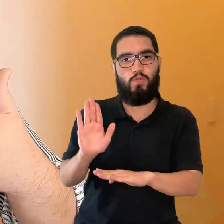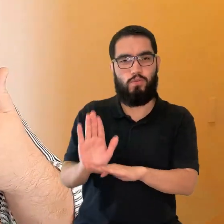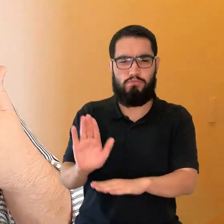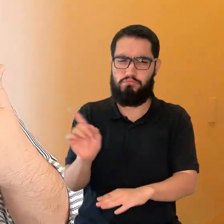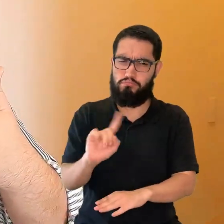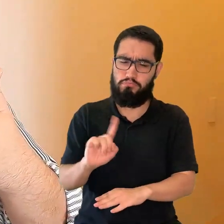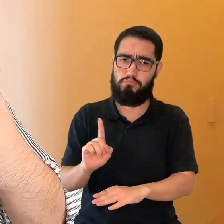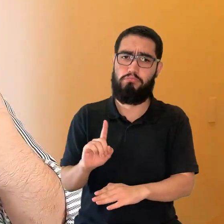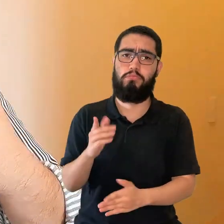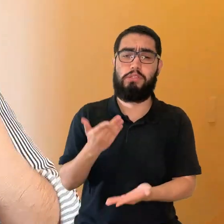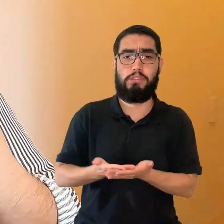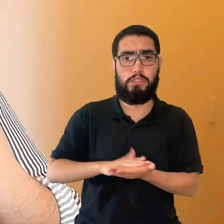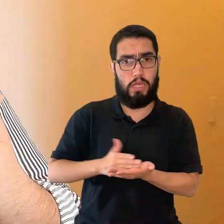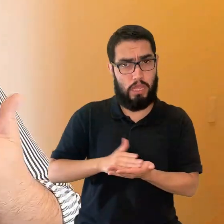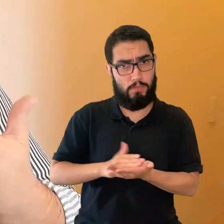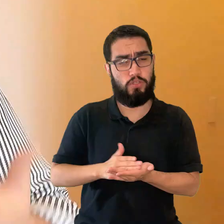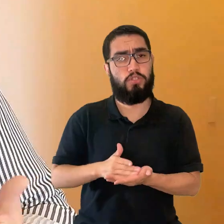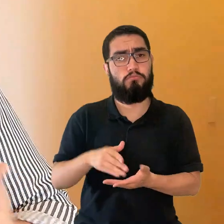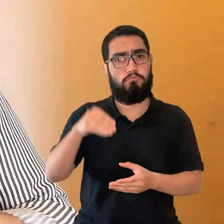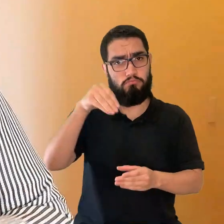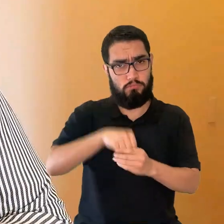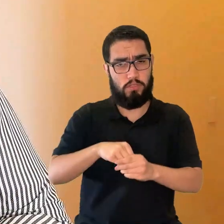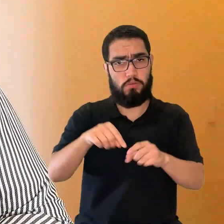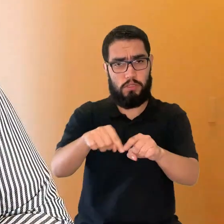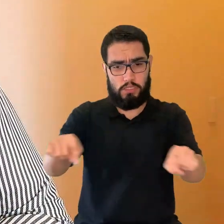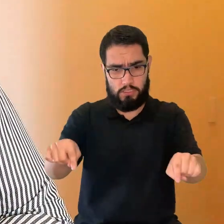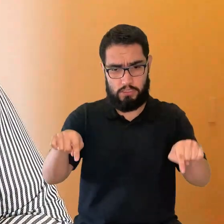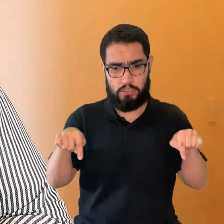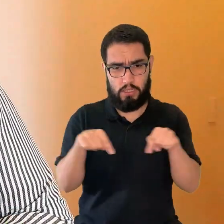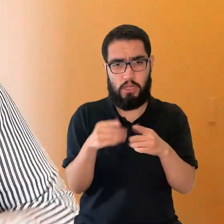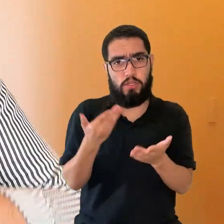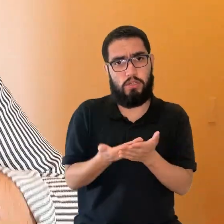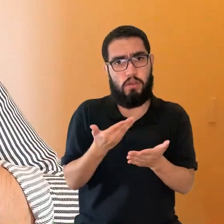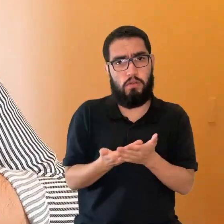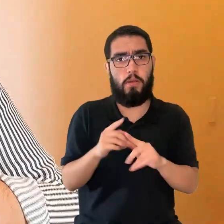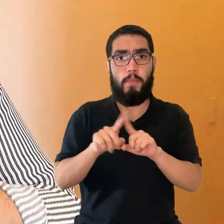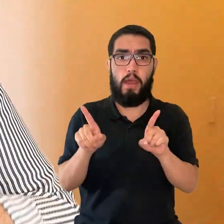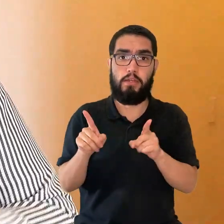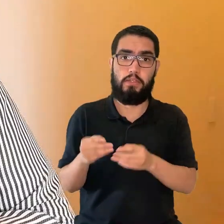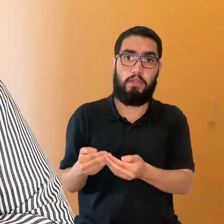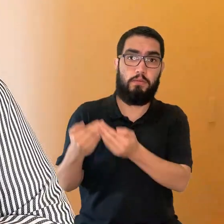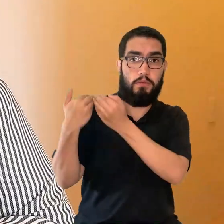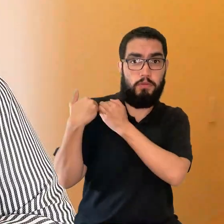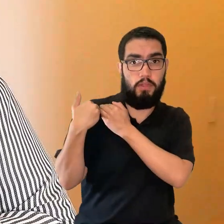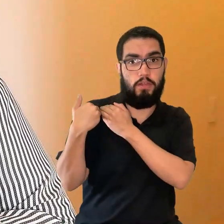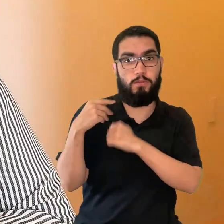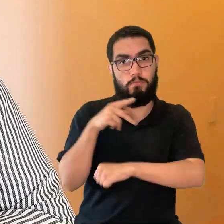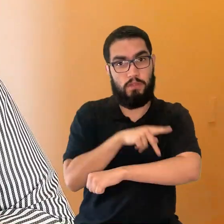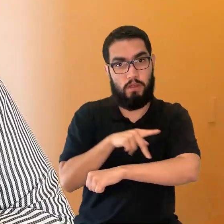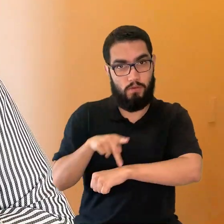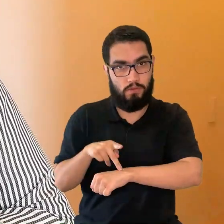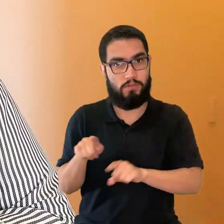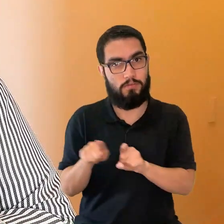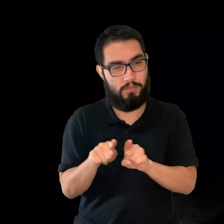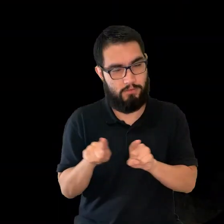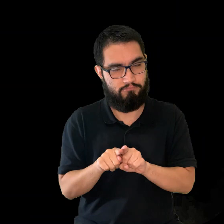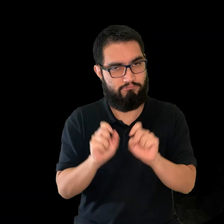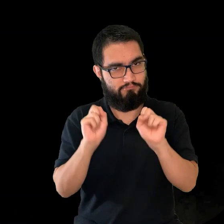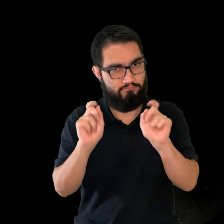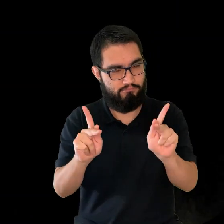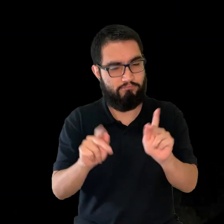professores interlocutores, ou seja, intérpretes educacionais dentro da sala de aula, mas com algumas responsabilidades pedagógicas,